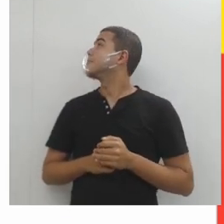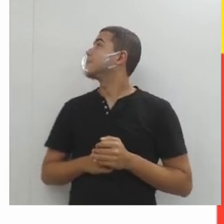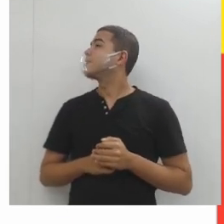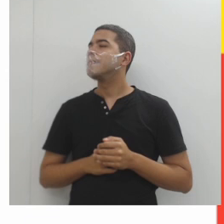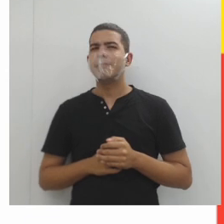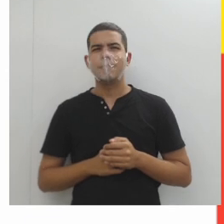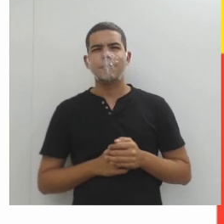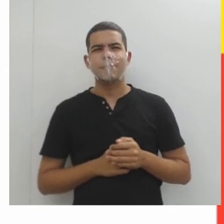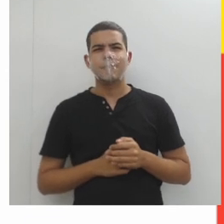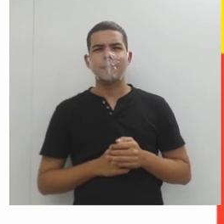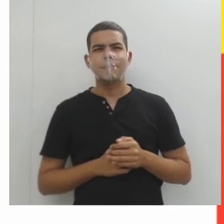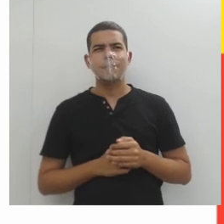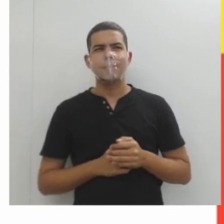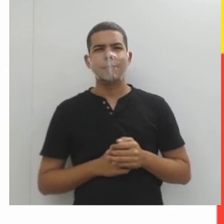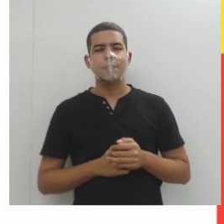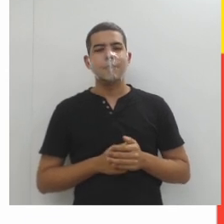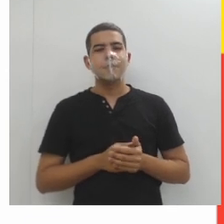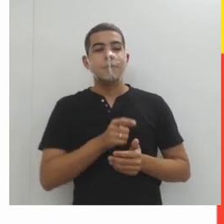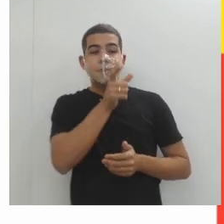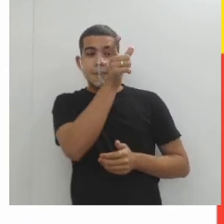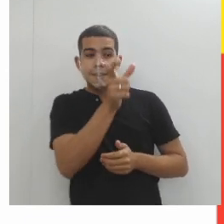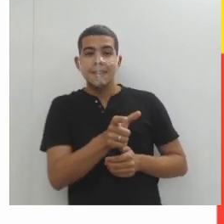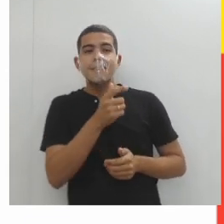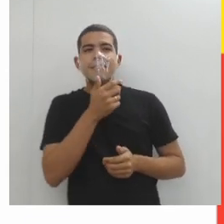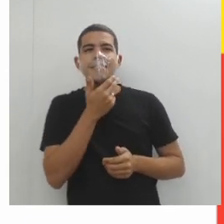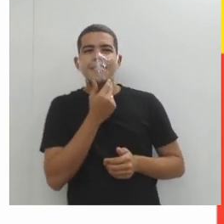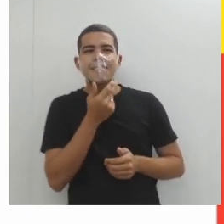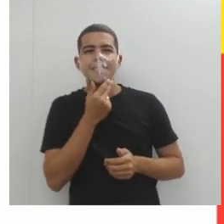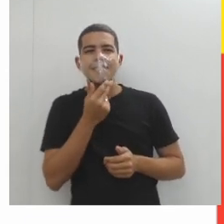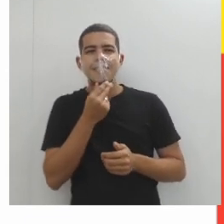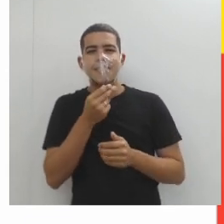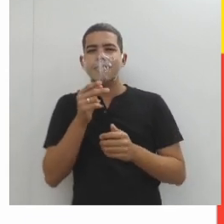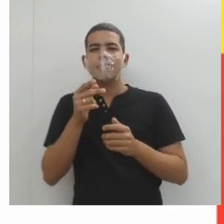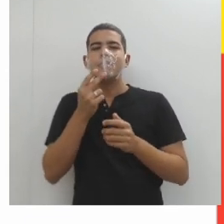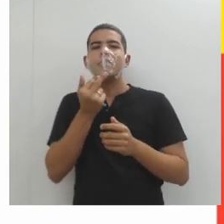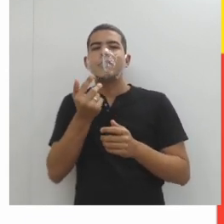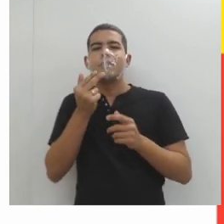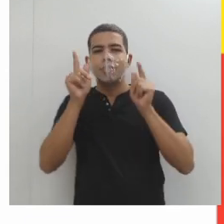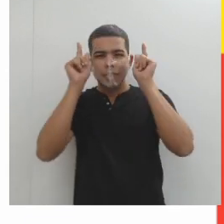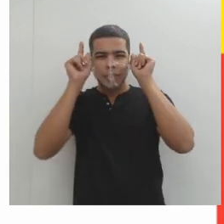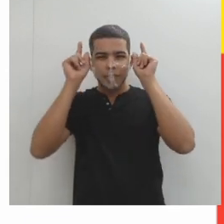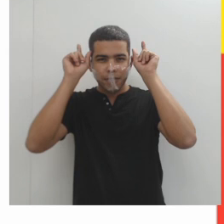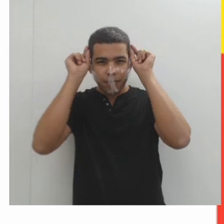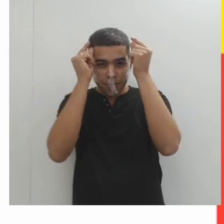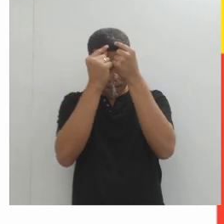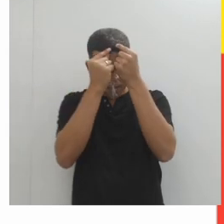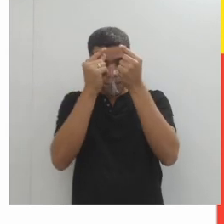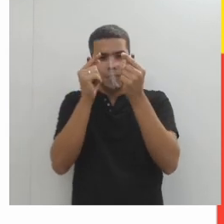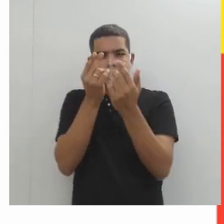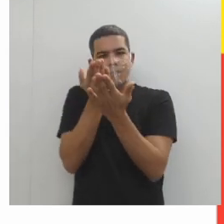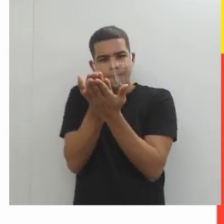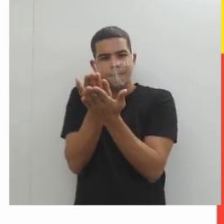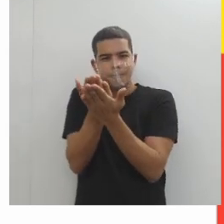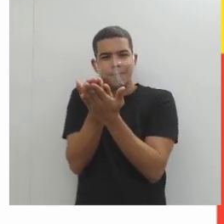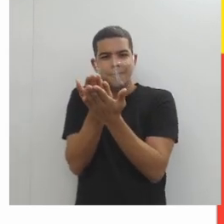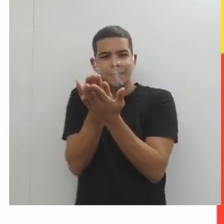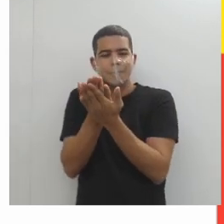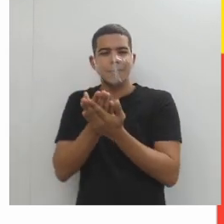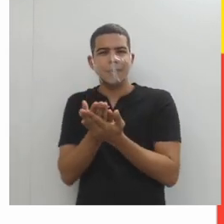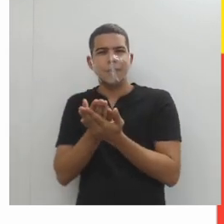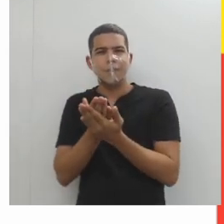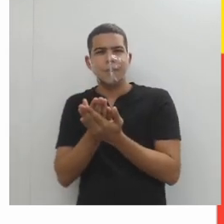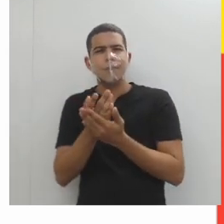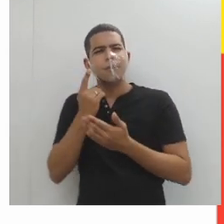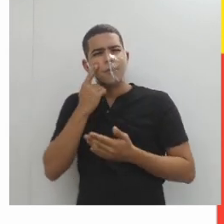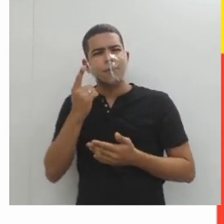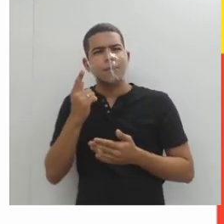Ele estudou grego. Eu tenho que transformar isso aí em uma pergunta. Para transformar em pergunta, lembra da inversão sintática. Eu não começo